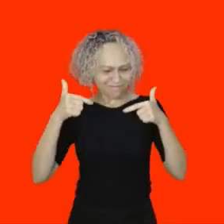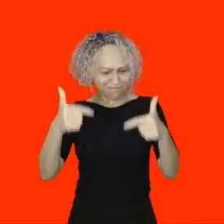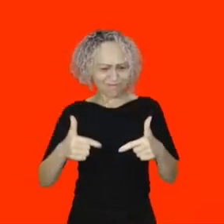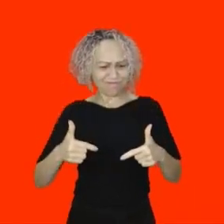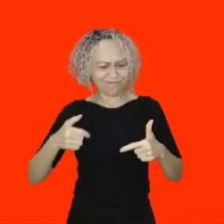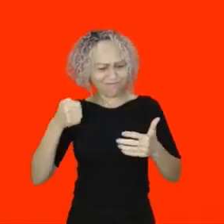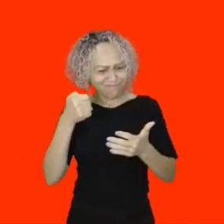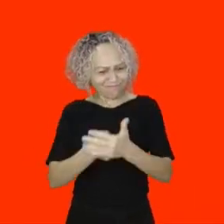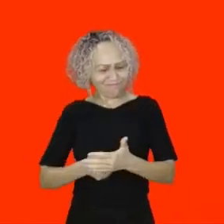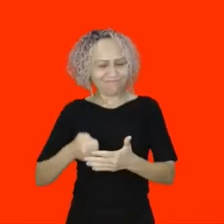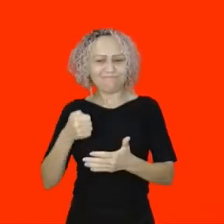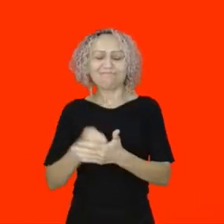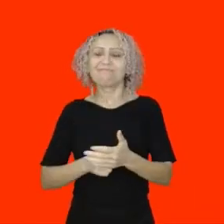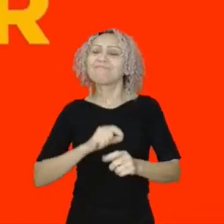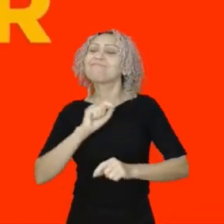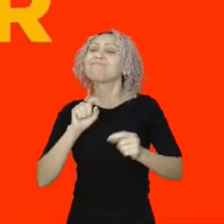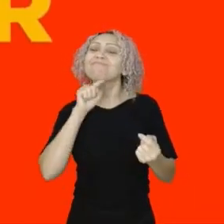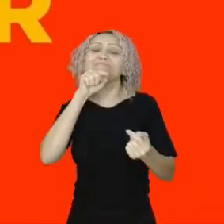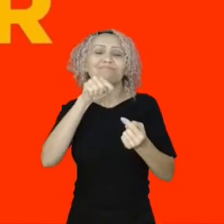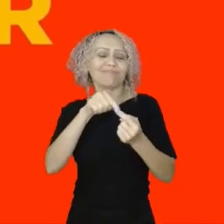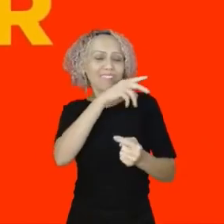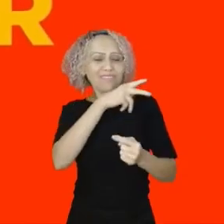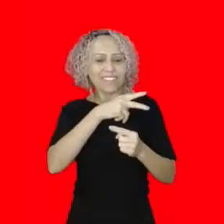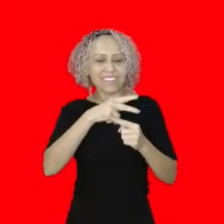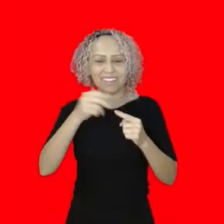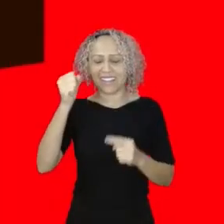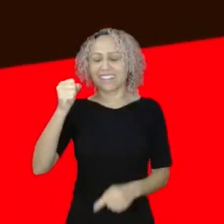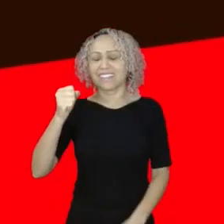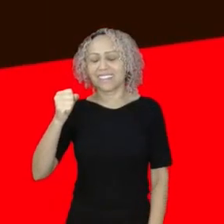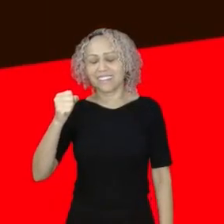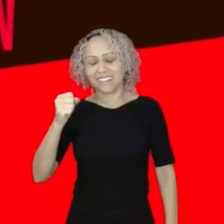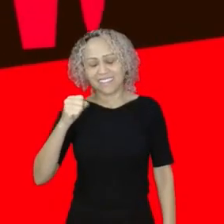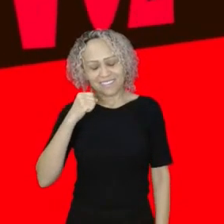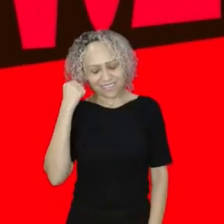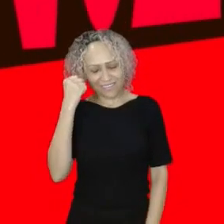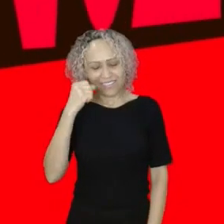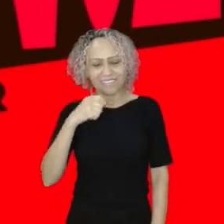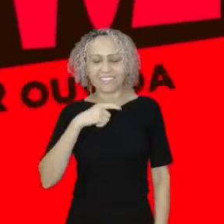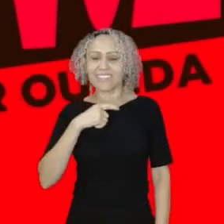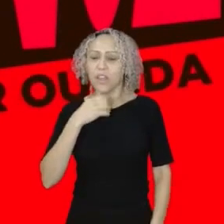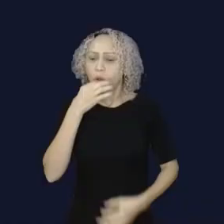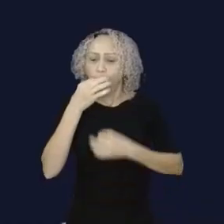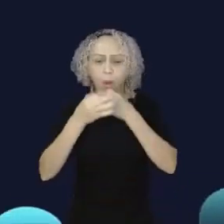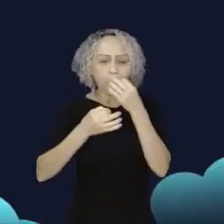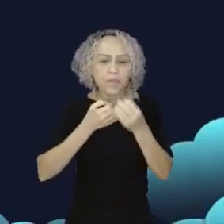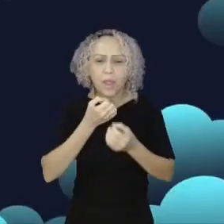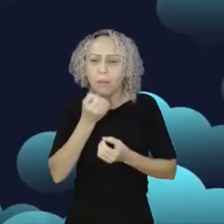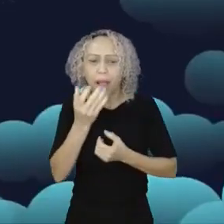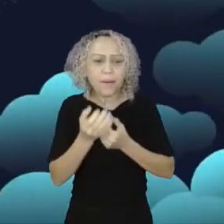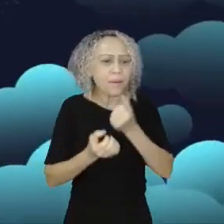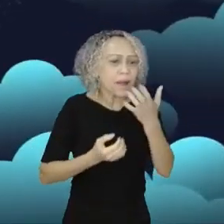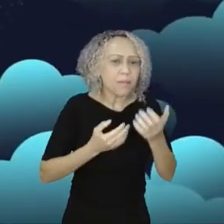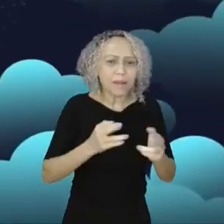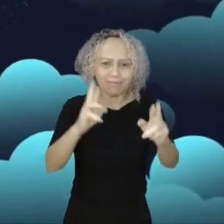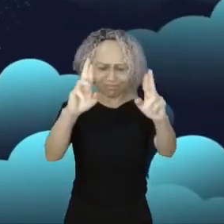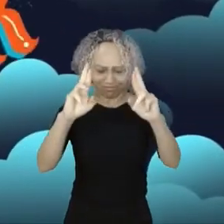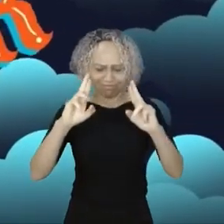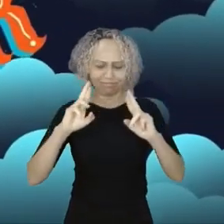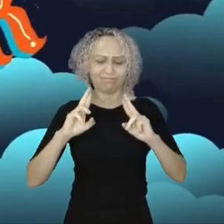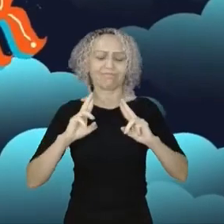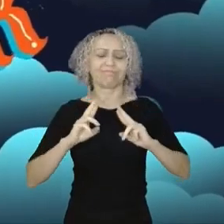sina, batalhando pra vencer. Tenho voz pra ser ouvida,